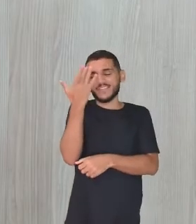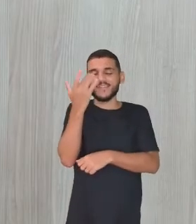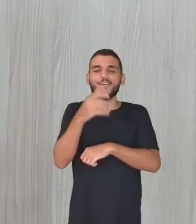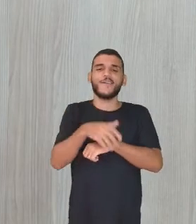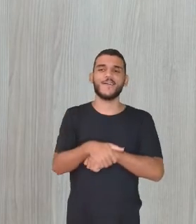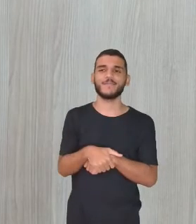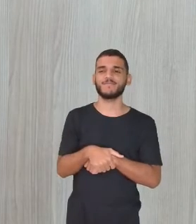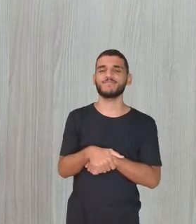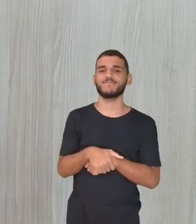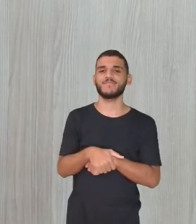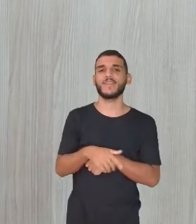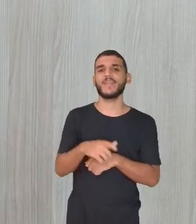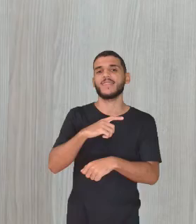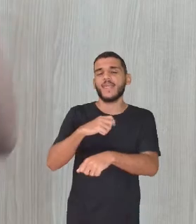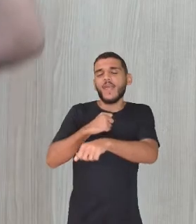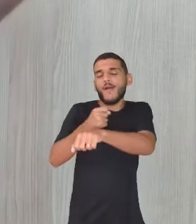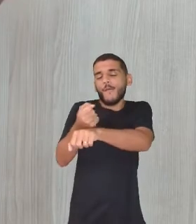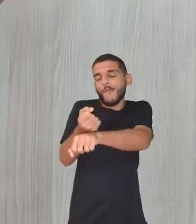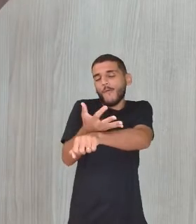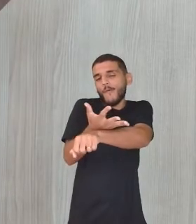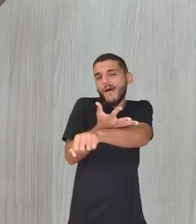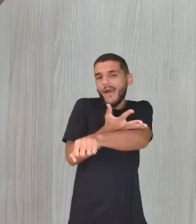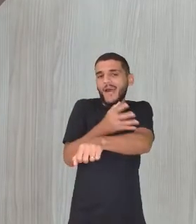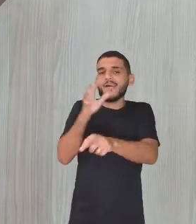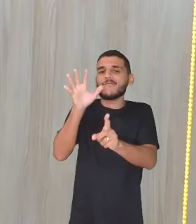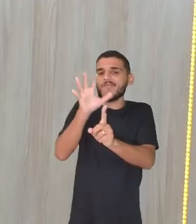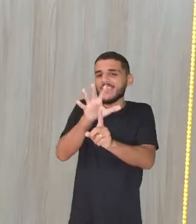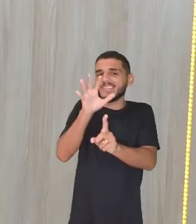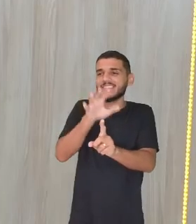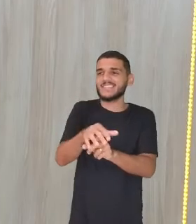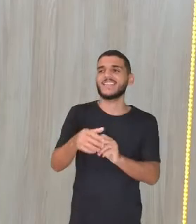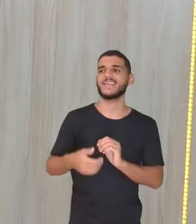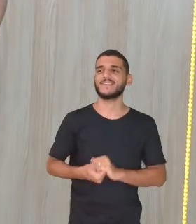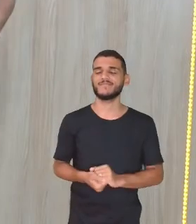mesmo para emotividade. Essa apelação, essa função